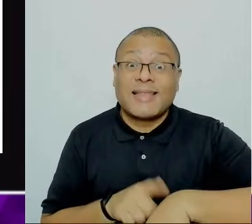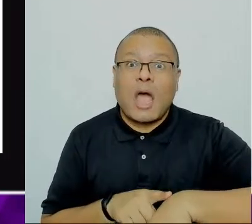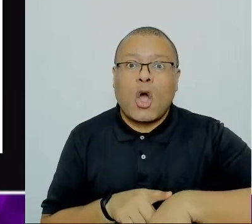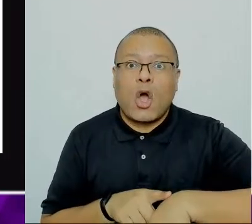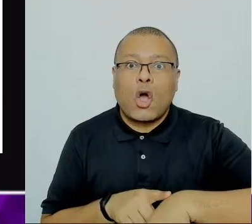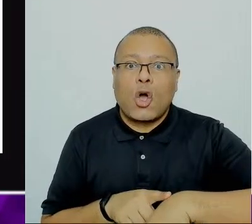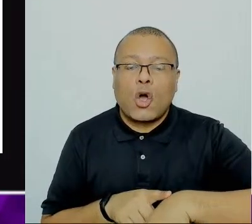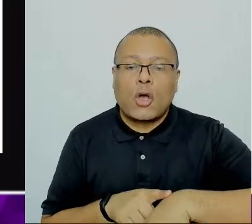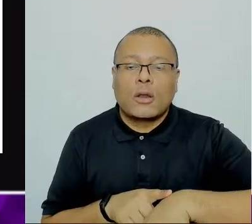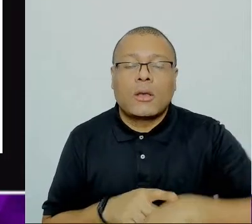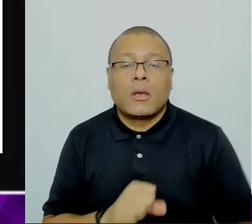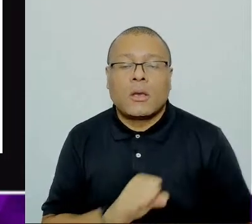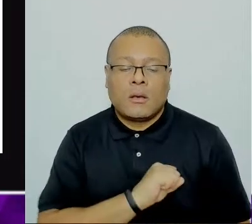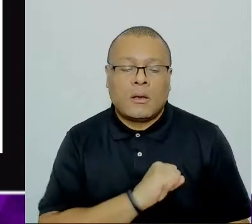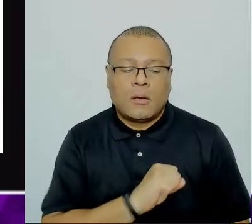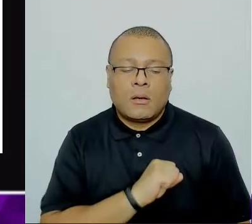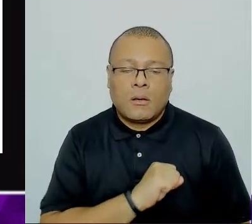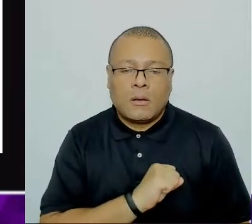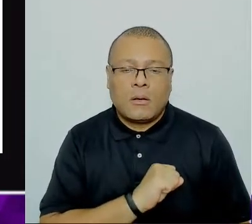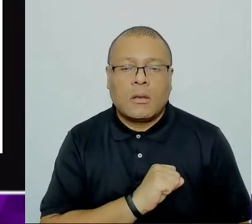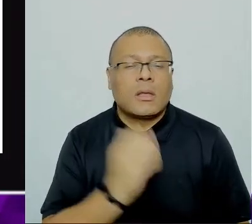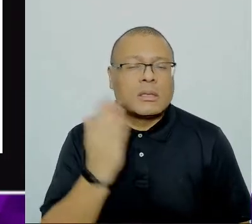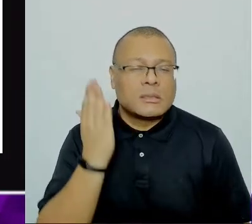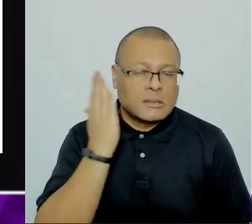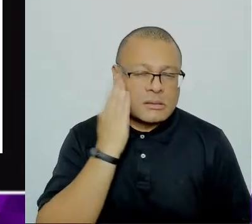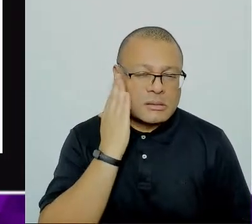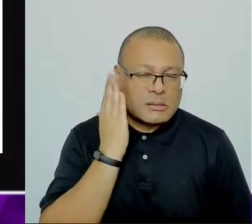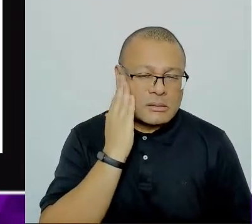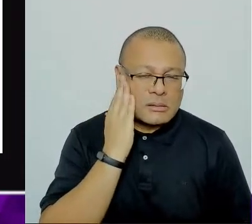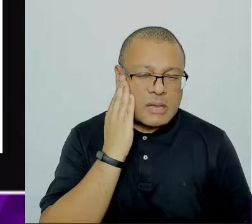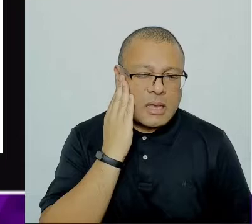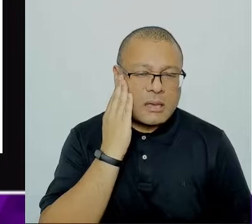meus batimentos cardíacos, sabe se eu estou